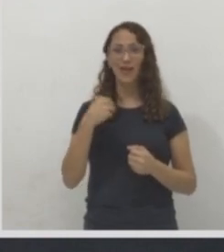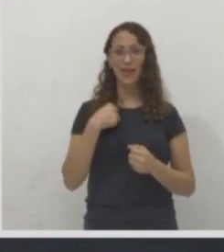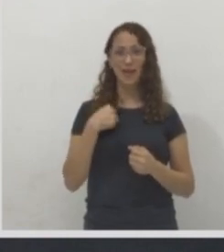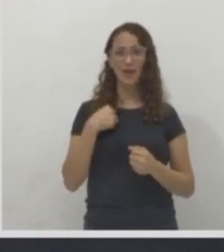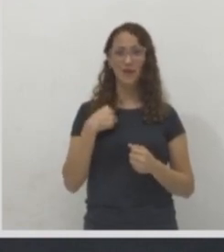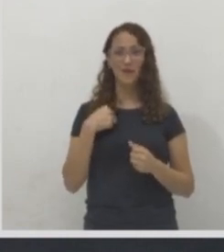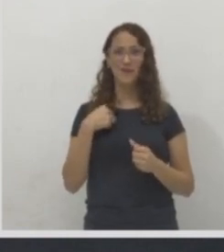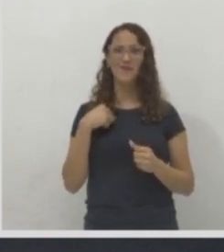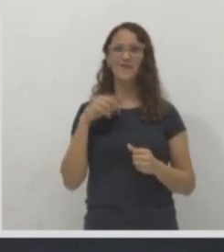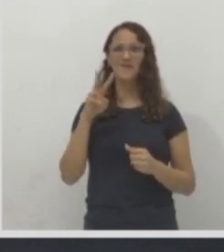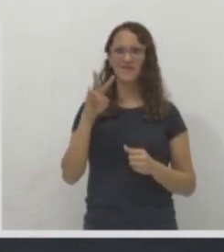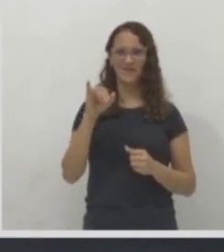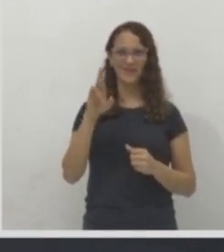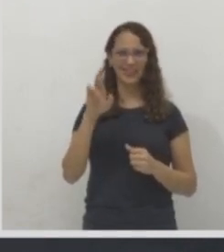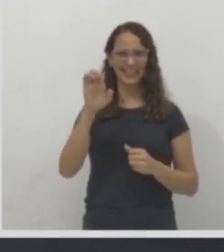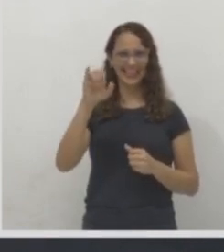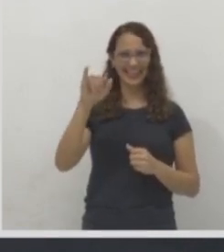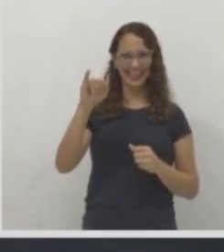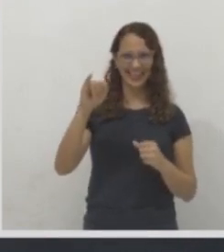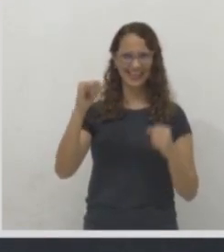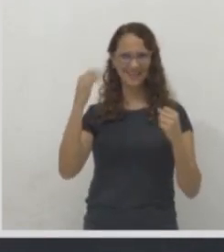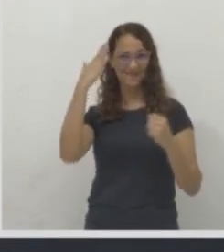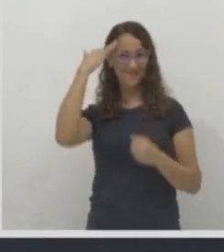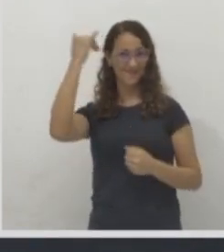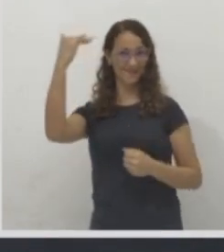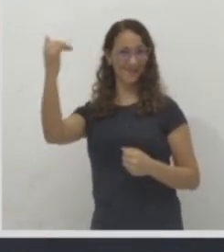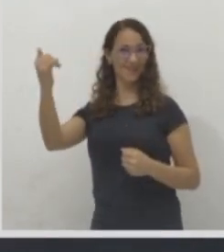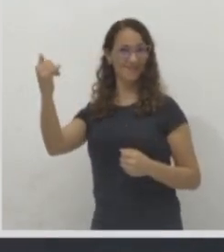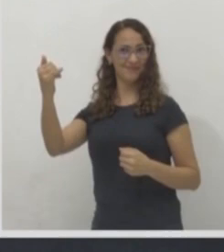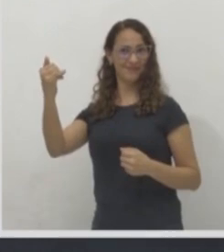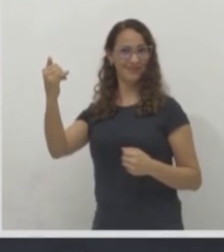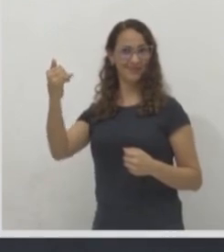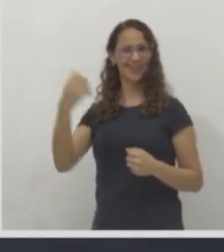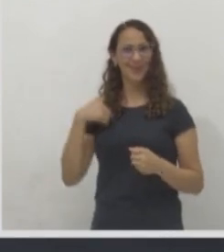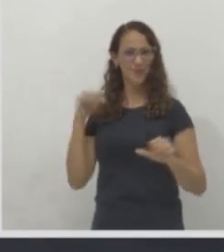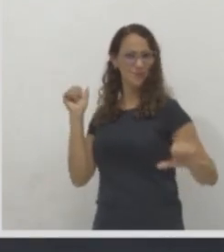achando já, né? Tá bom, deixa pra lá. Eu virei